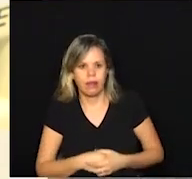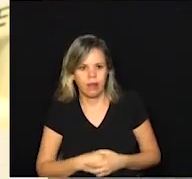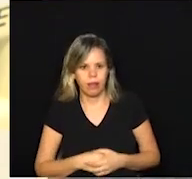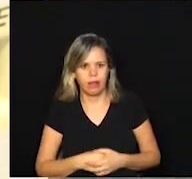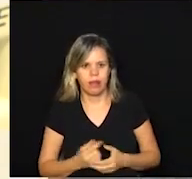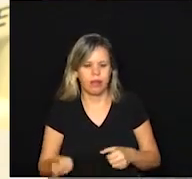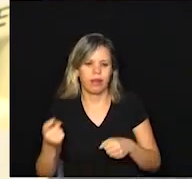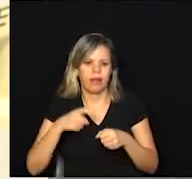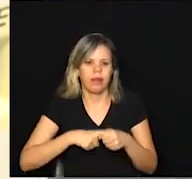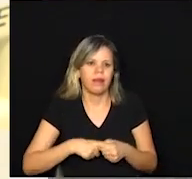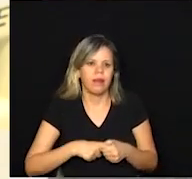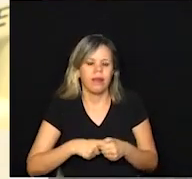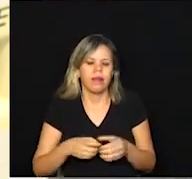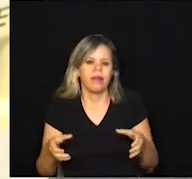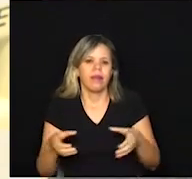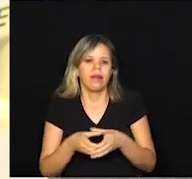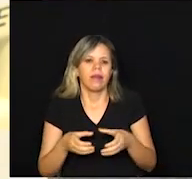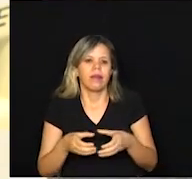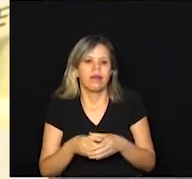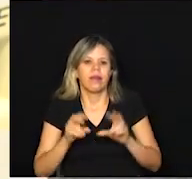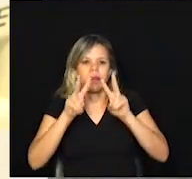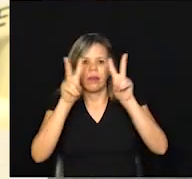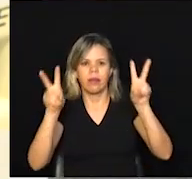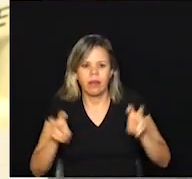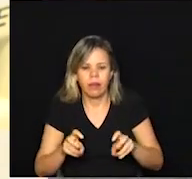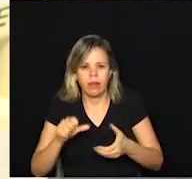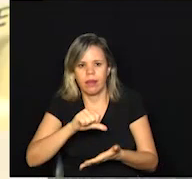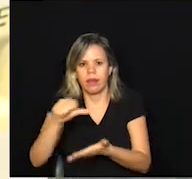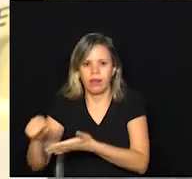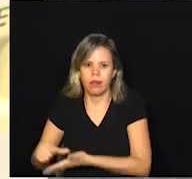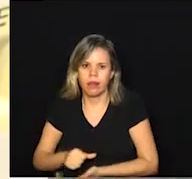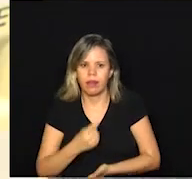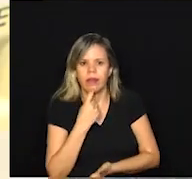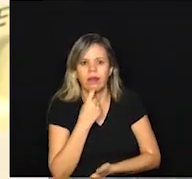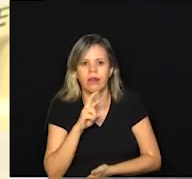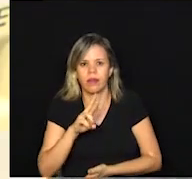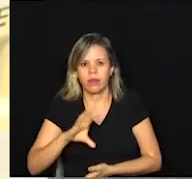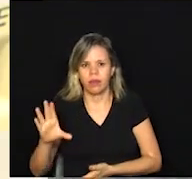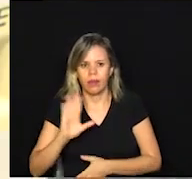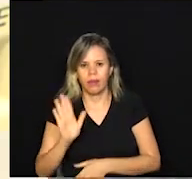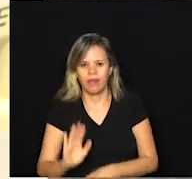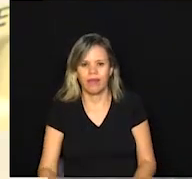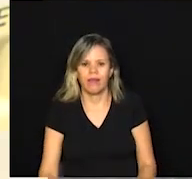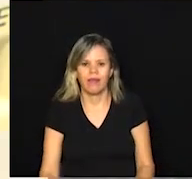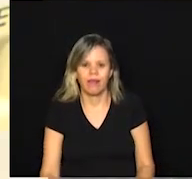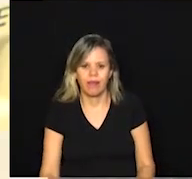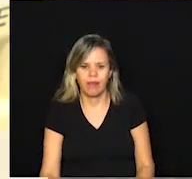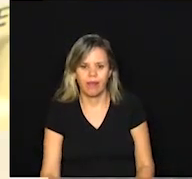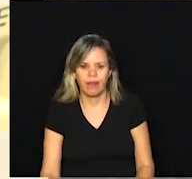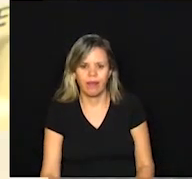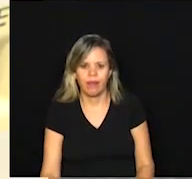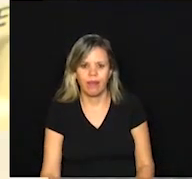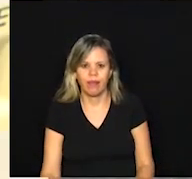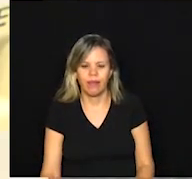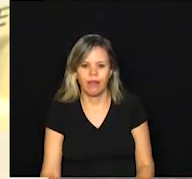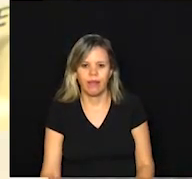nós retornaremos com a comissão para assuntos da Região Metropolitana de Campinas até lá